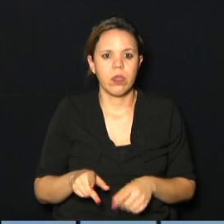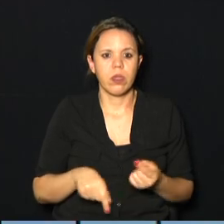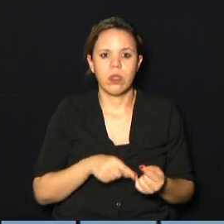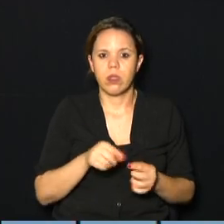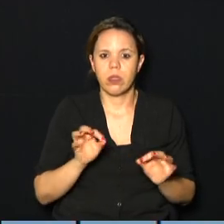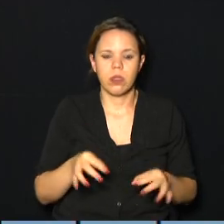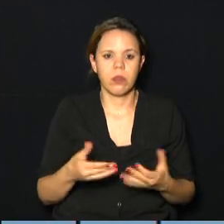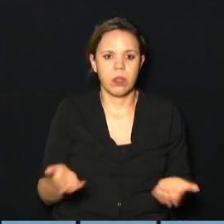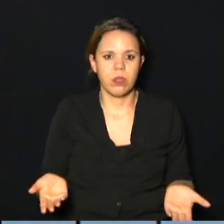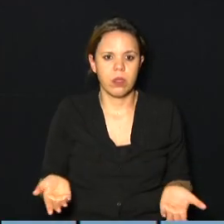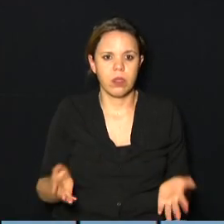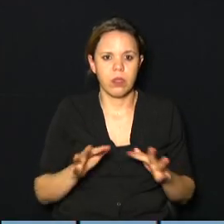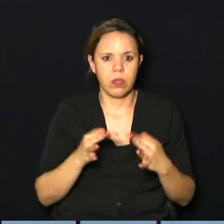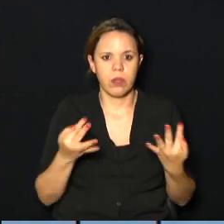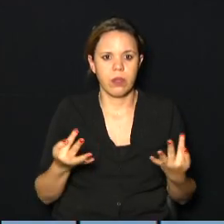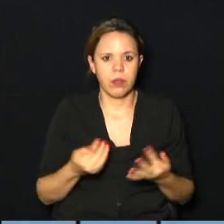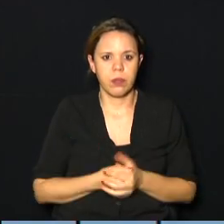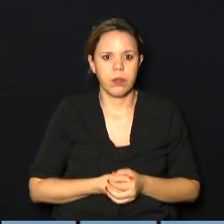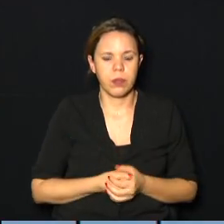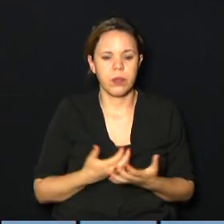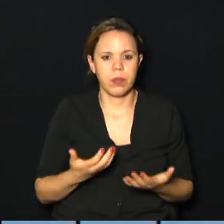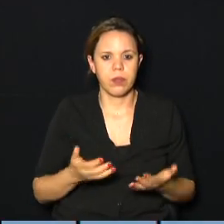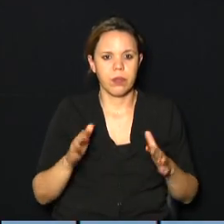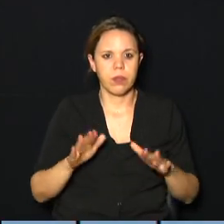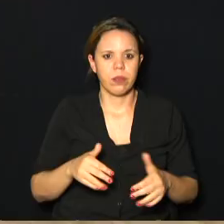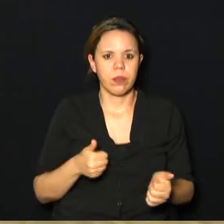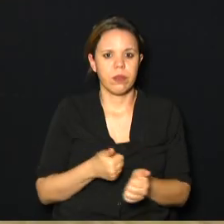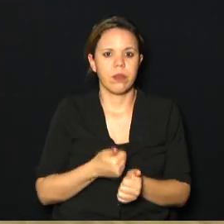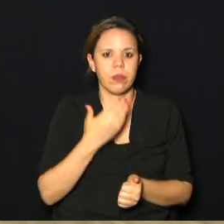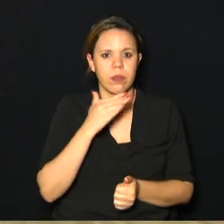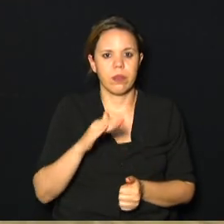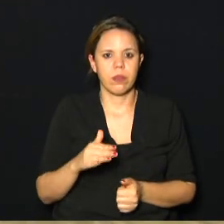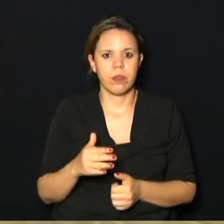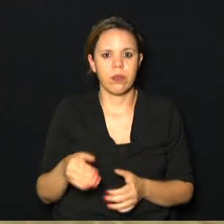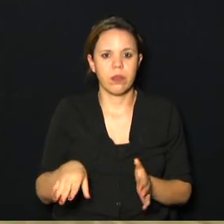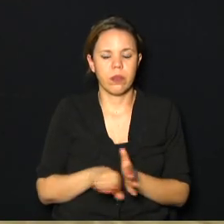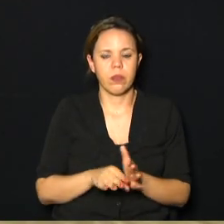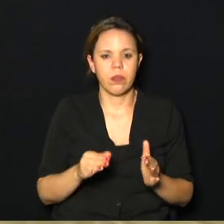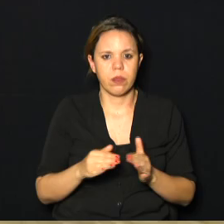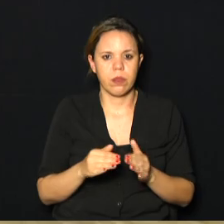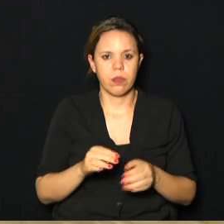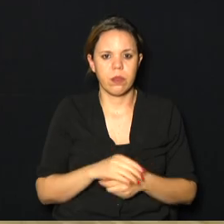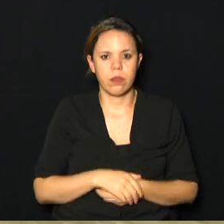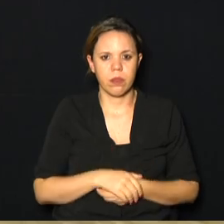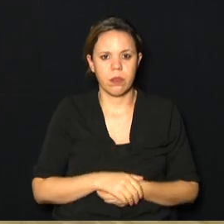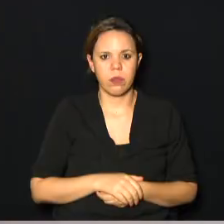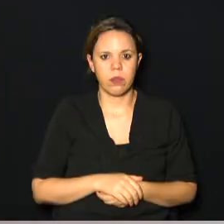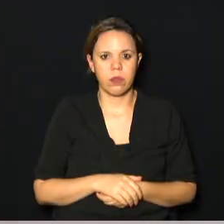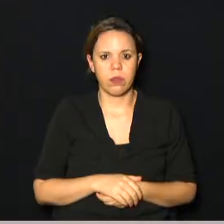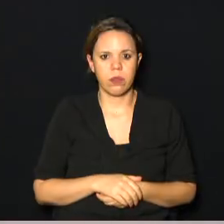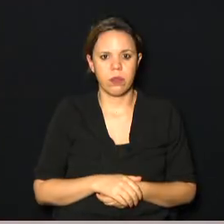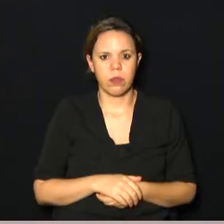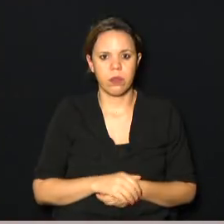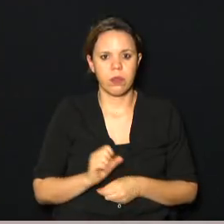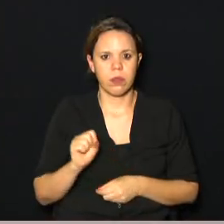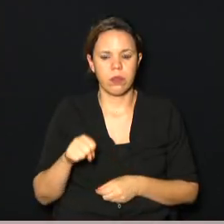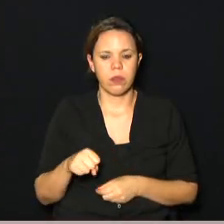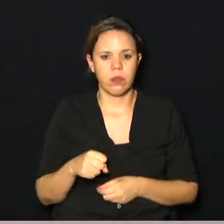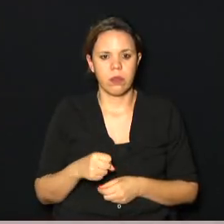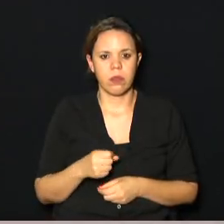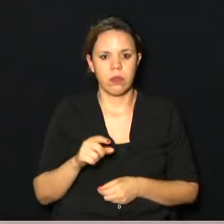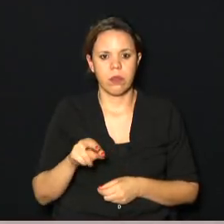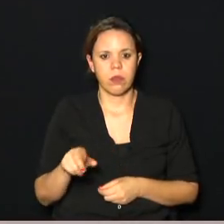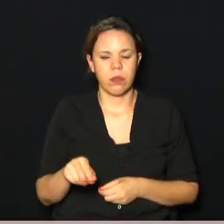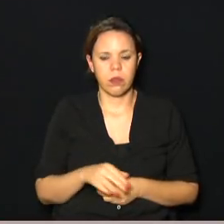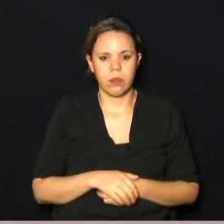para isso, né? Mas a família, pelo menos, quer ficar perto dessa criança que acabou de chegar em casa. Sim, e mesmo o